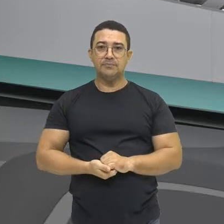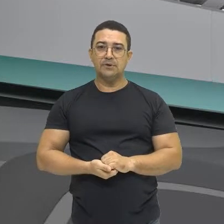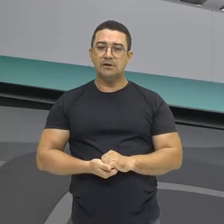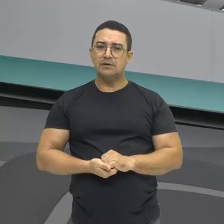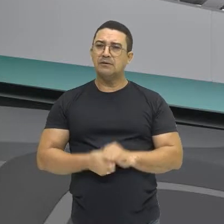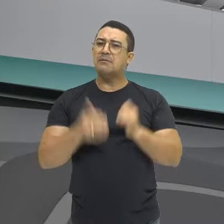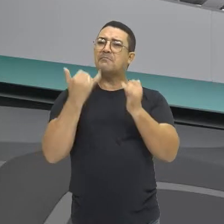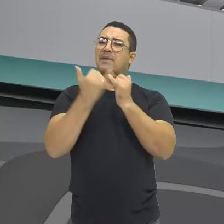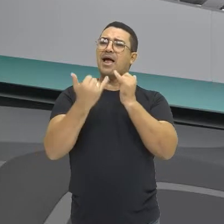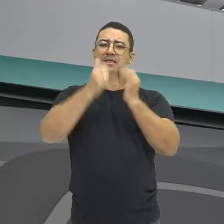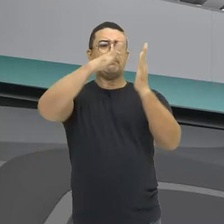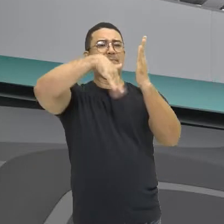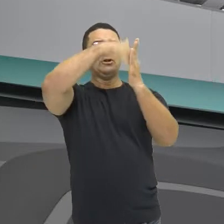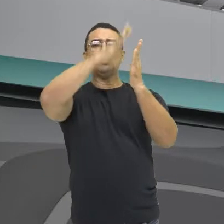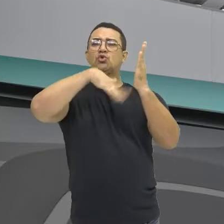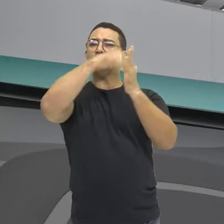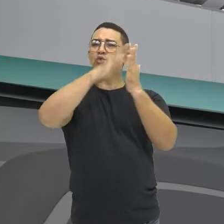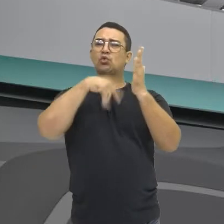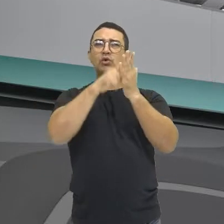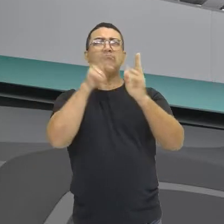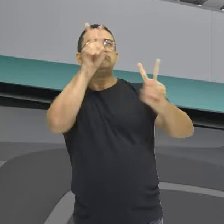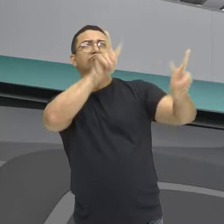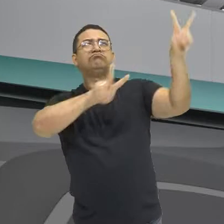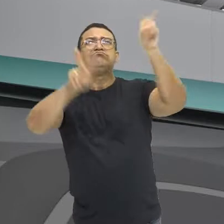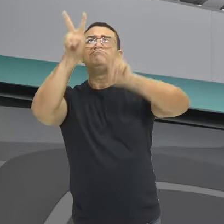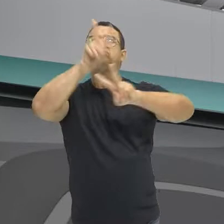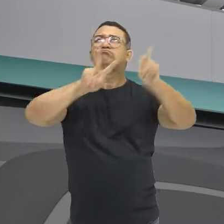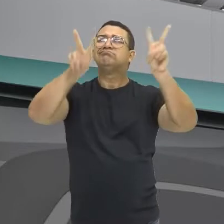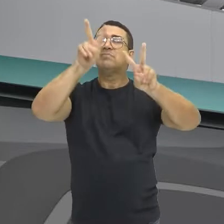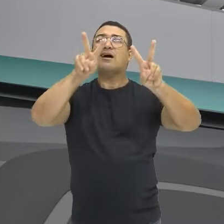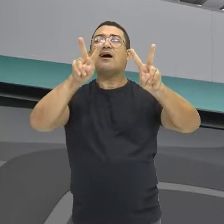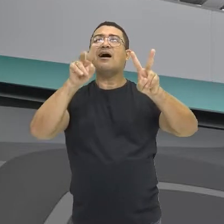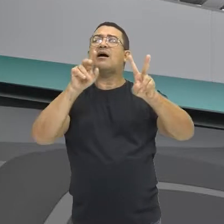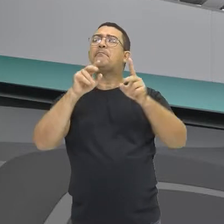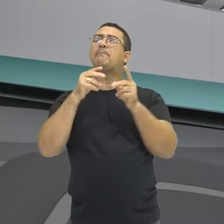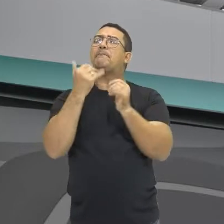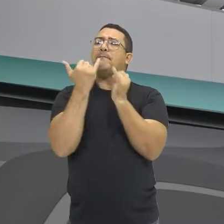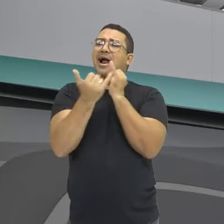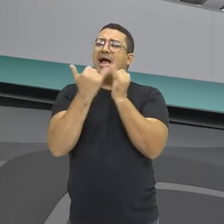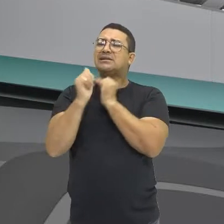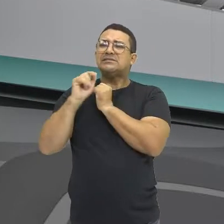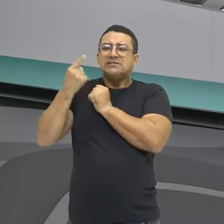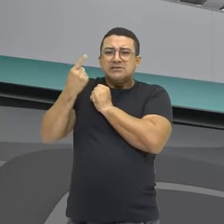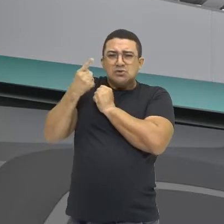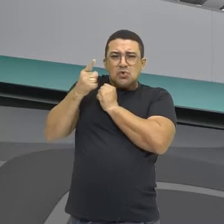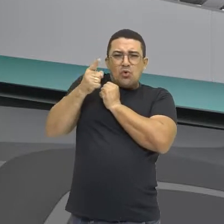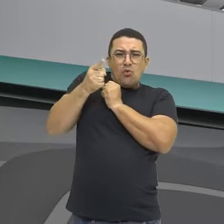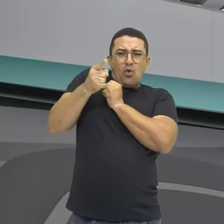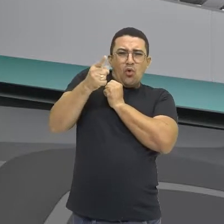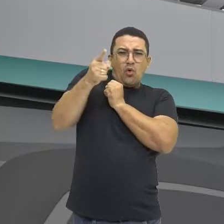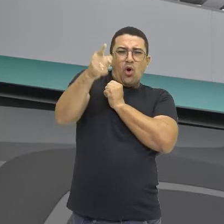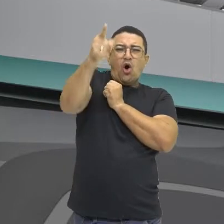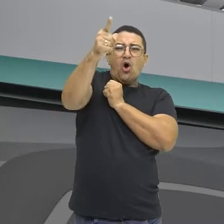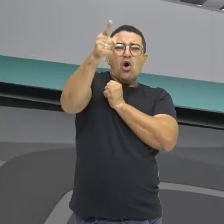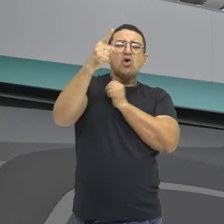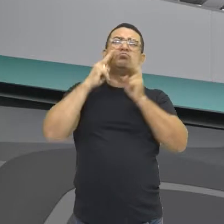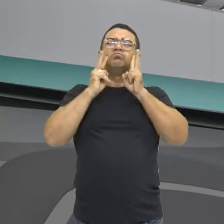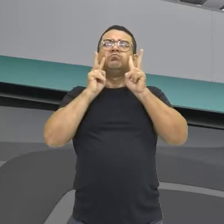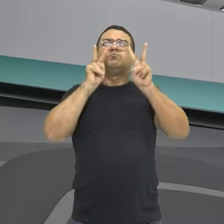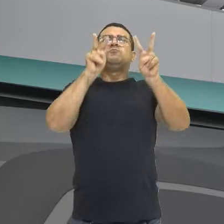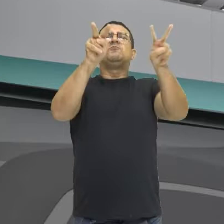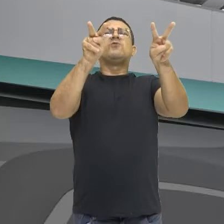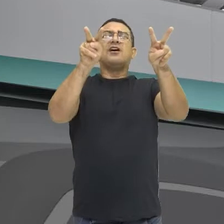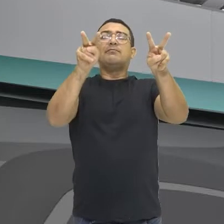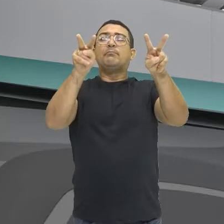profundidade. A pintura com os efeitos ilusionistas, tá dando-nos a sensação, às vezes, né, a impressão de ver